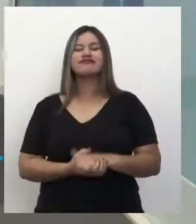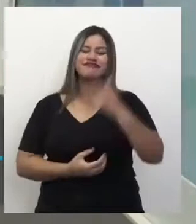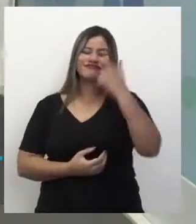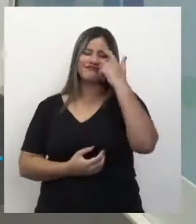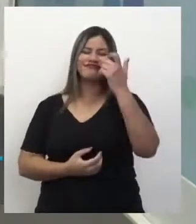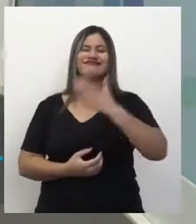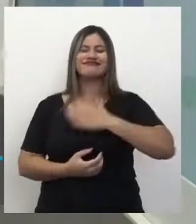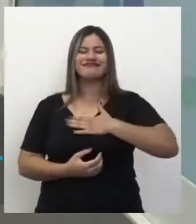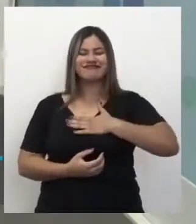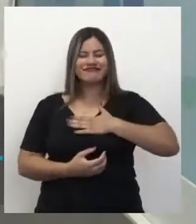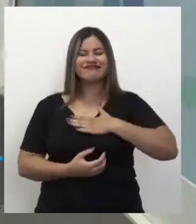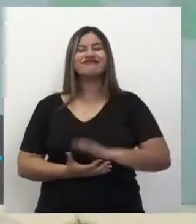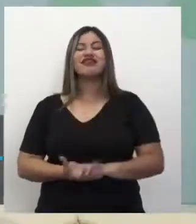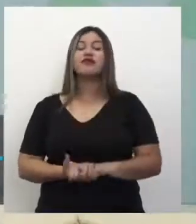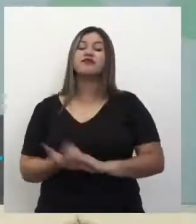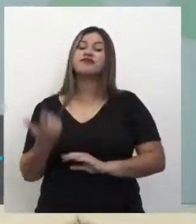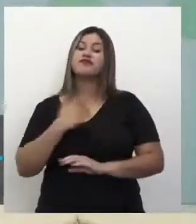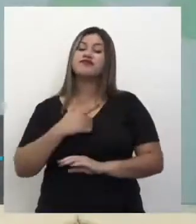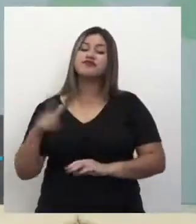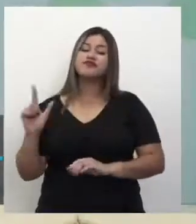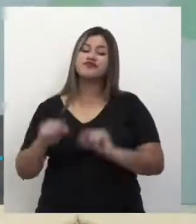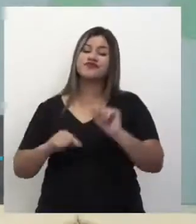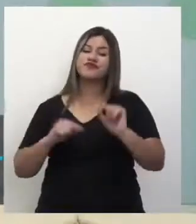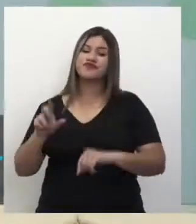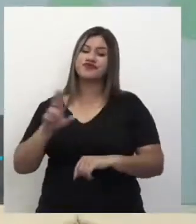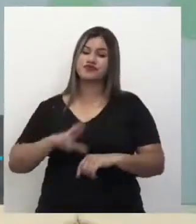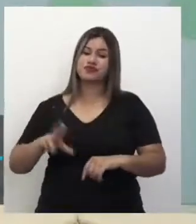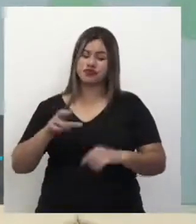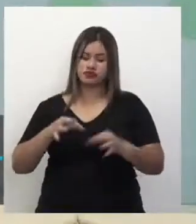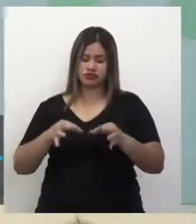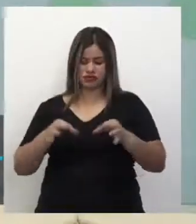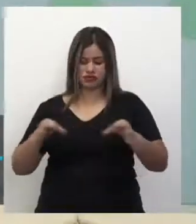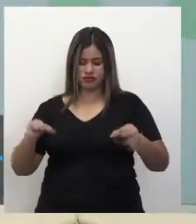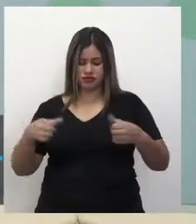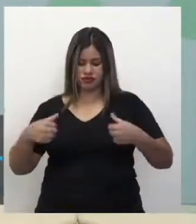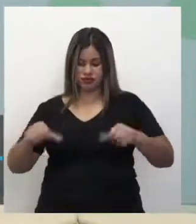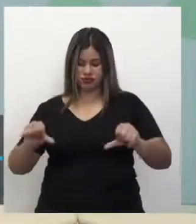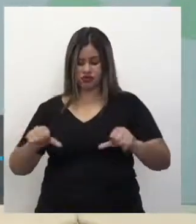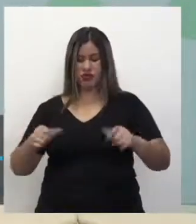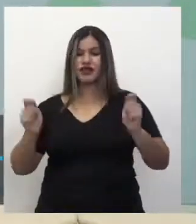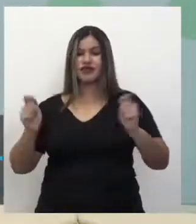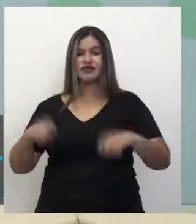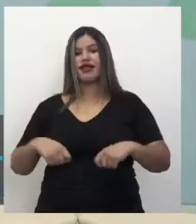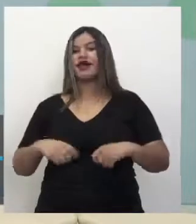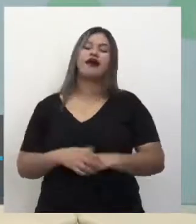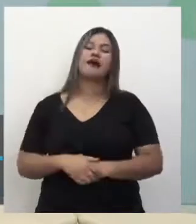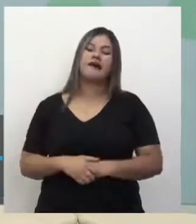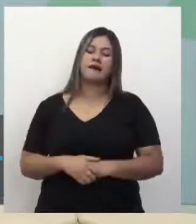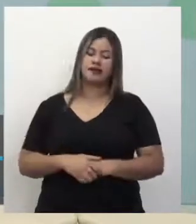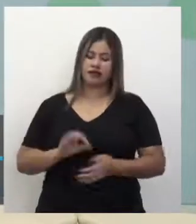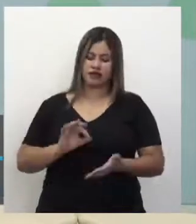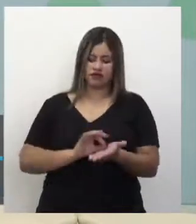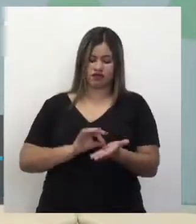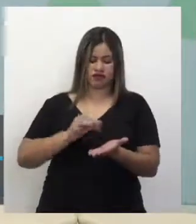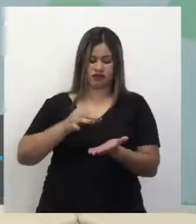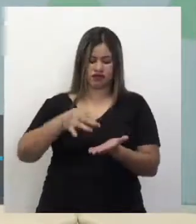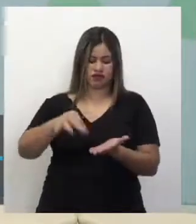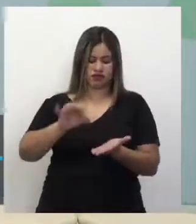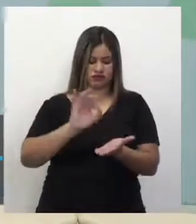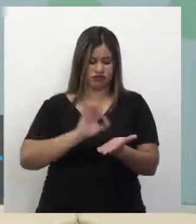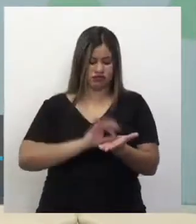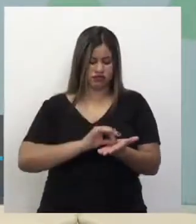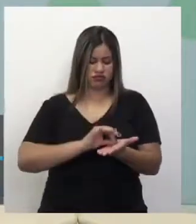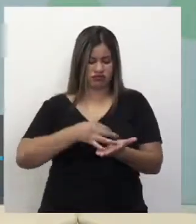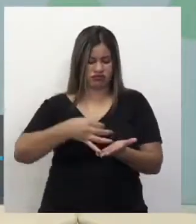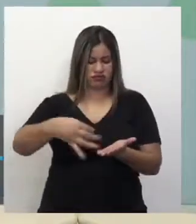ideia. legal. E outra coisa que é bacana é que você pode utilizar a fita crepe, né? Porque a fita crepe você pode descolar depois, desde que você não aperte muito, claro, né? Senão você vai